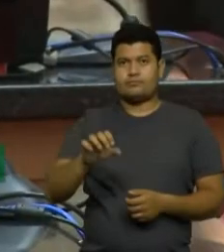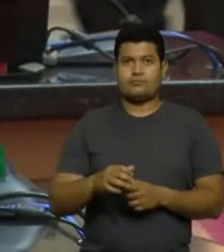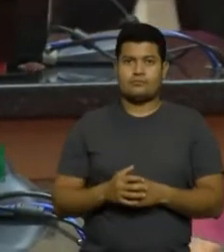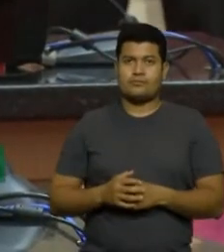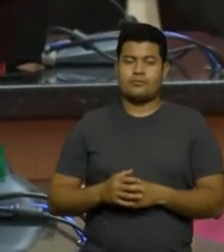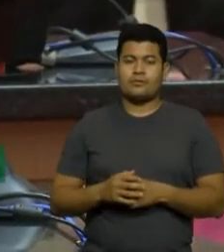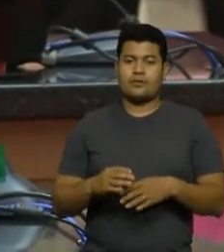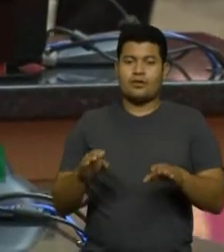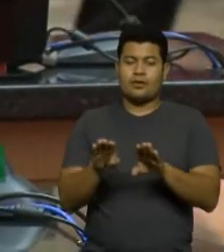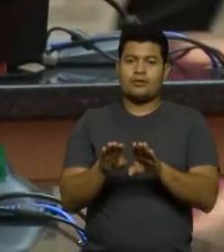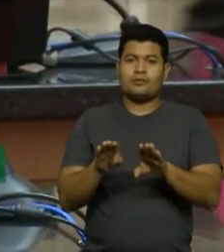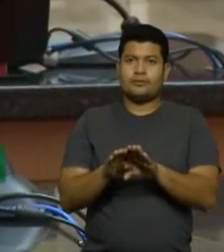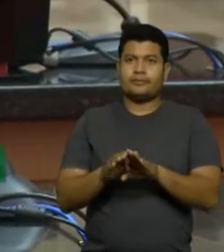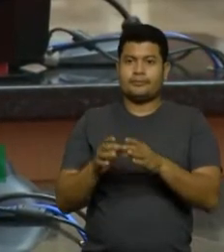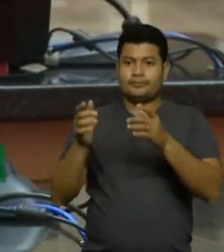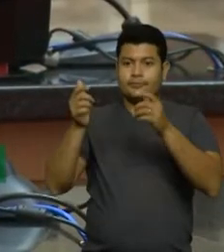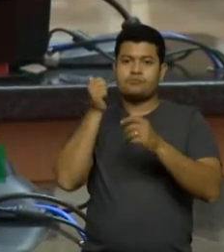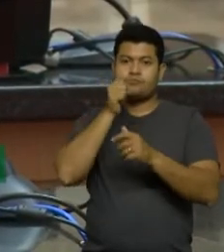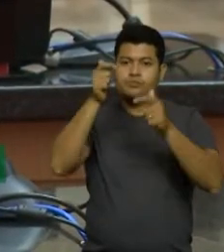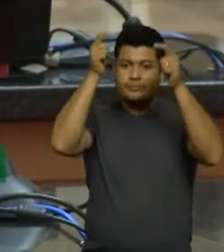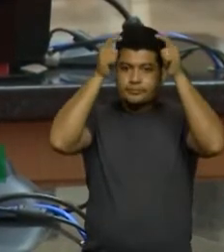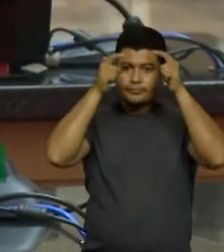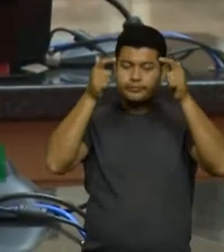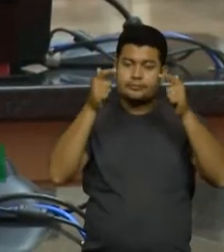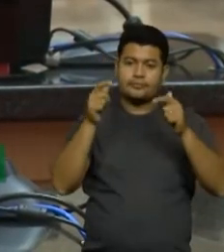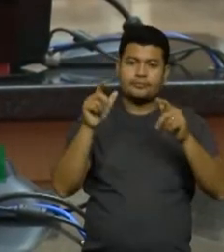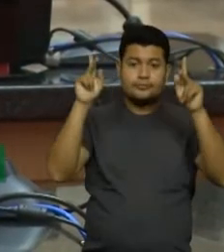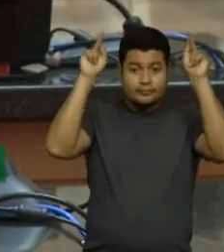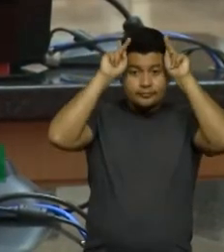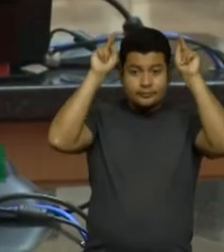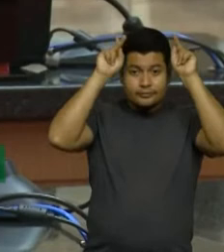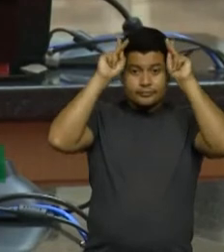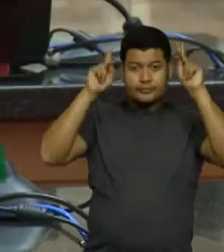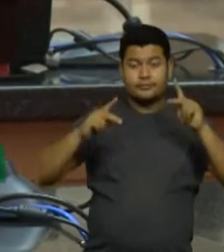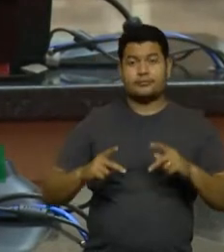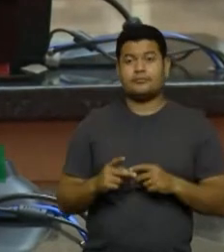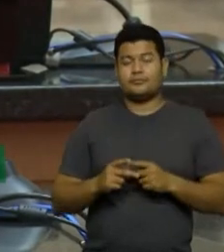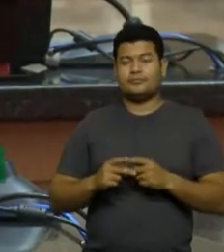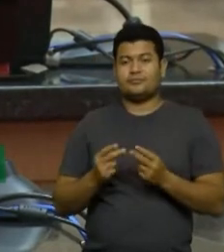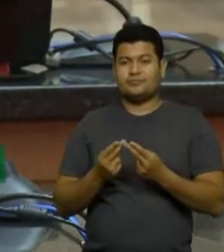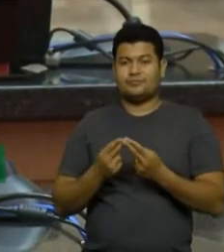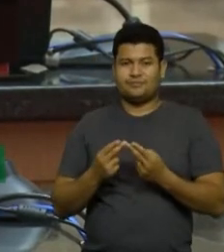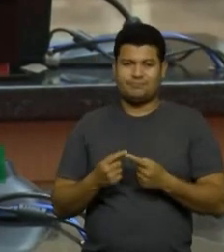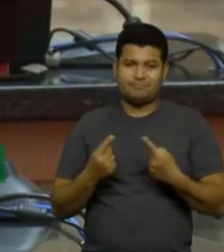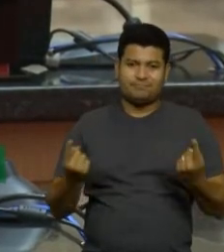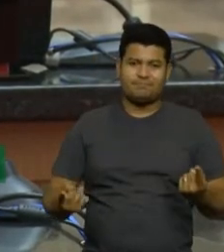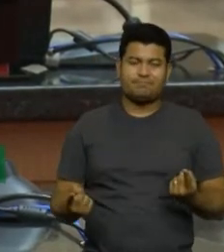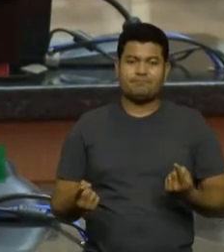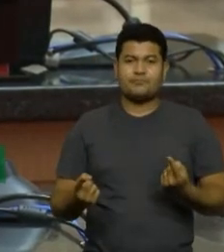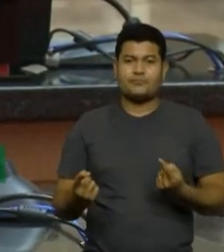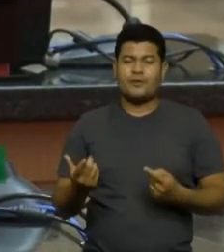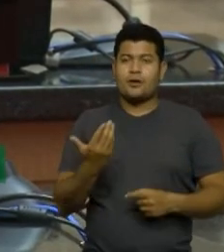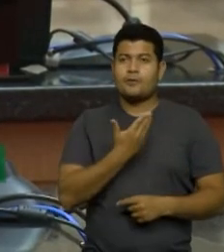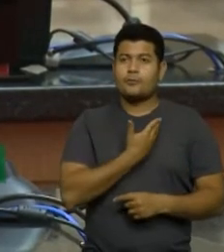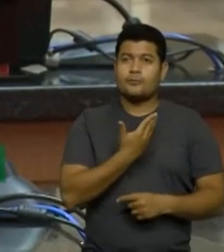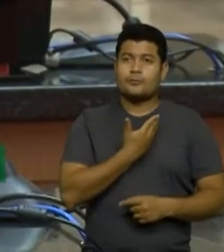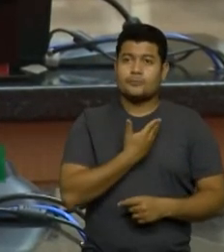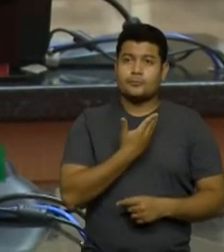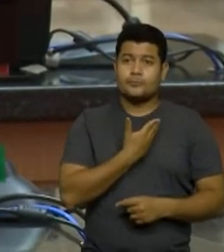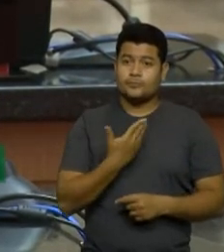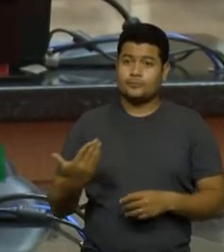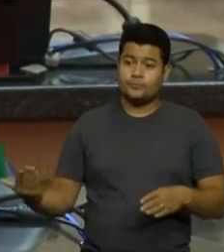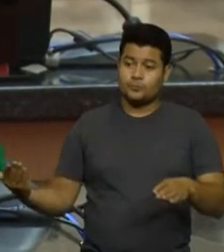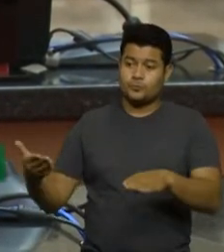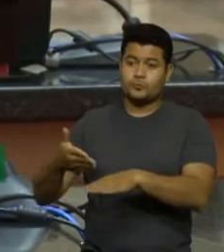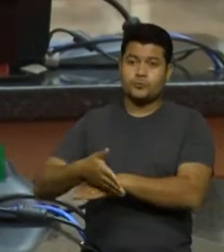cumprimentar também a rainha, as princesas, a primeira-dama, enfim, os amigos que vêm lhe acompanhando aqui,